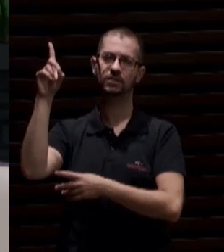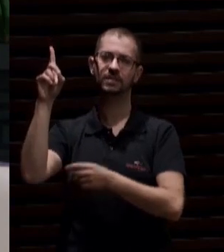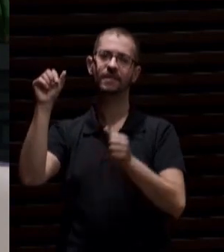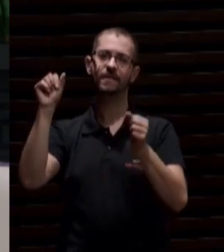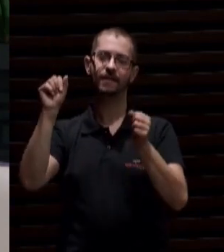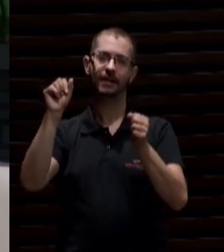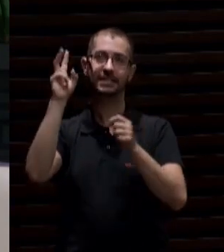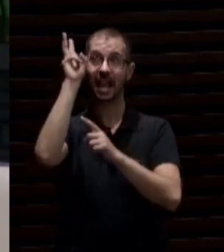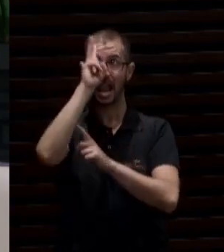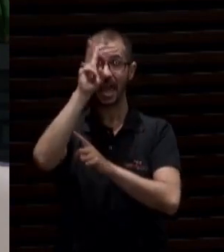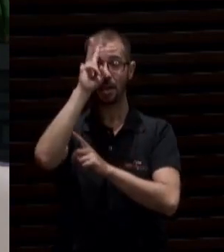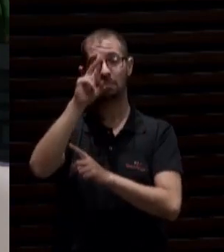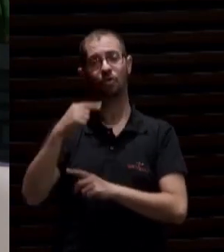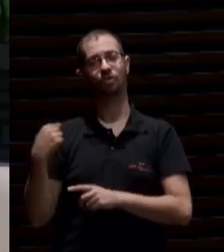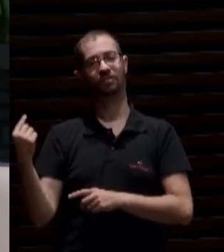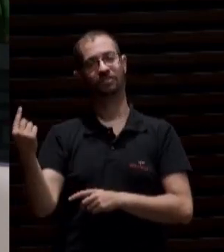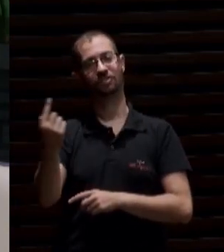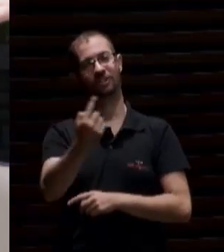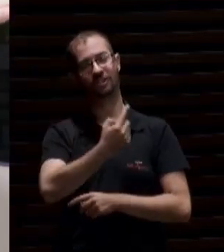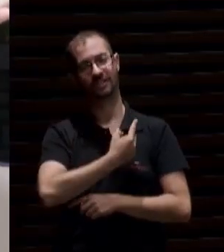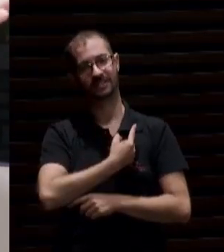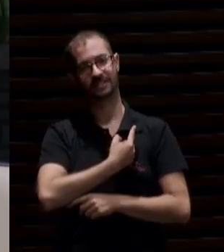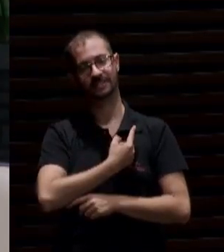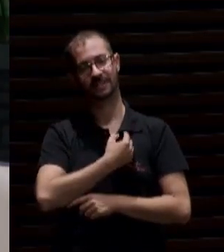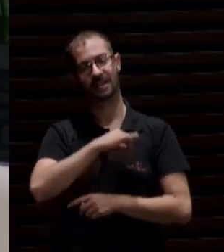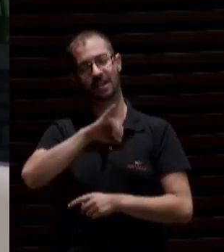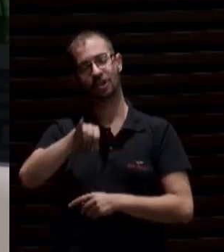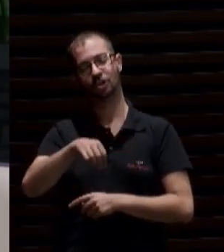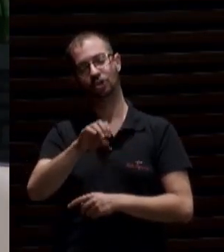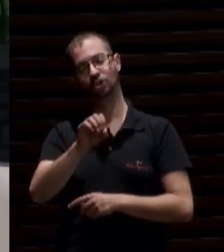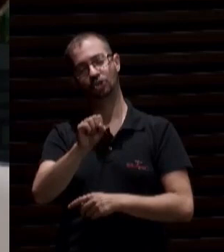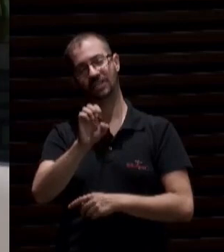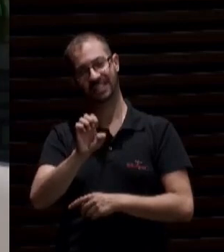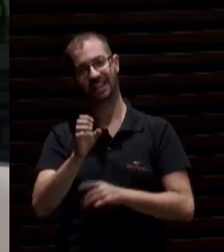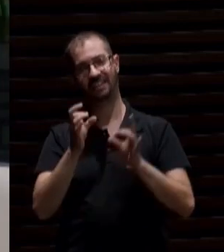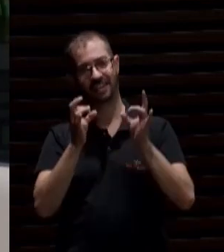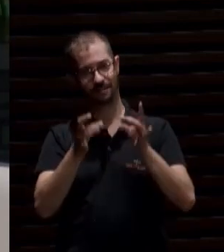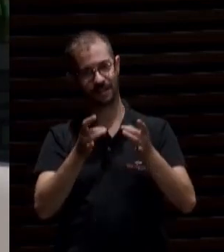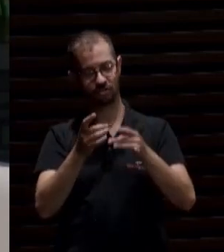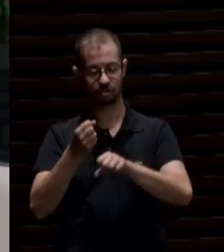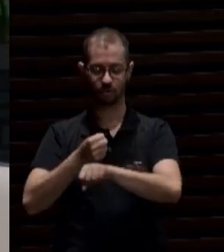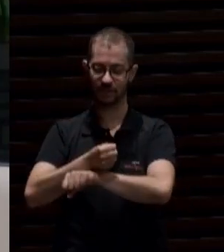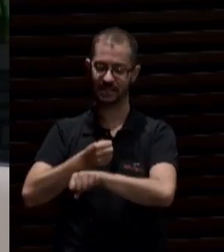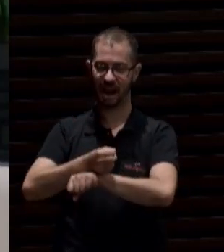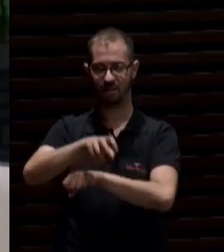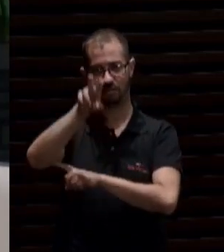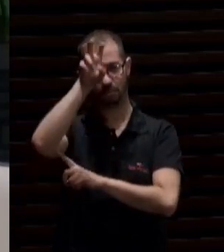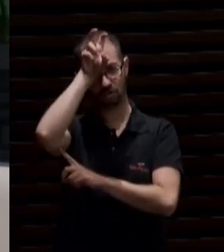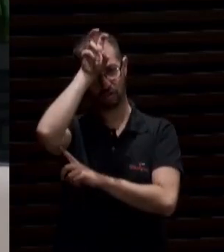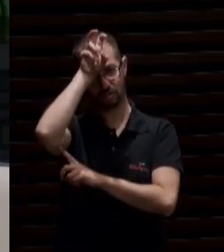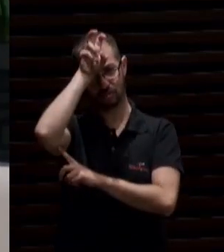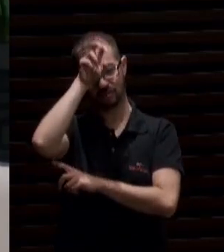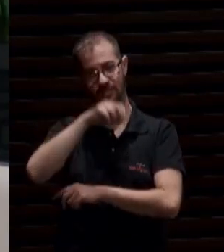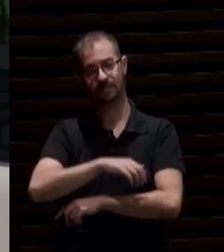lembrou de Noé. Em José, quando ele é vendido como escravo até o Egito, Gênesis